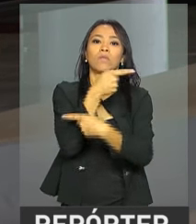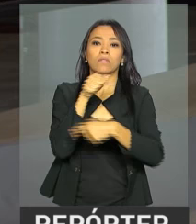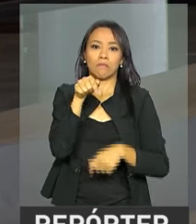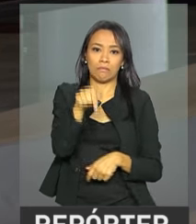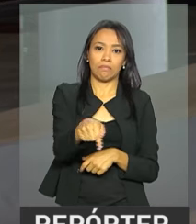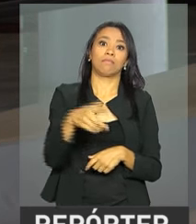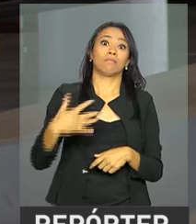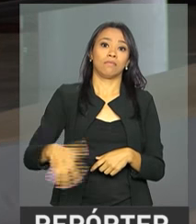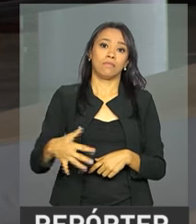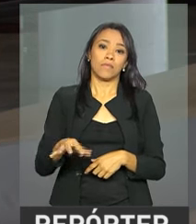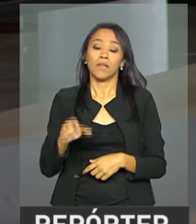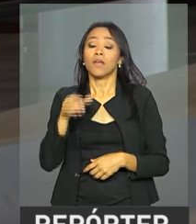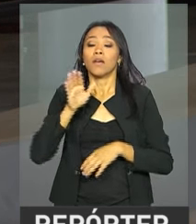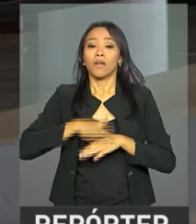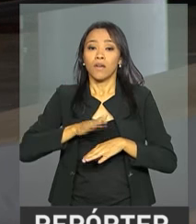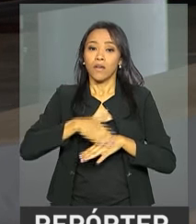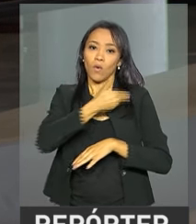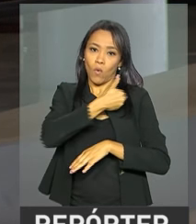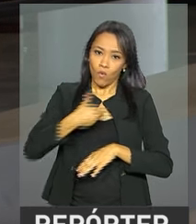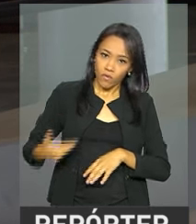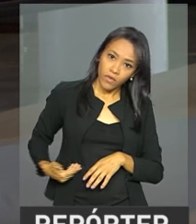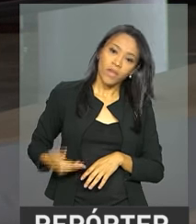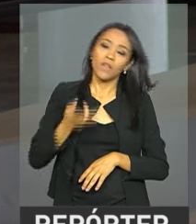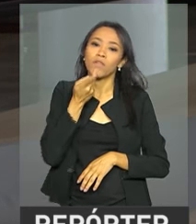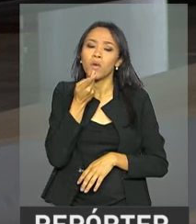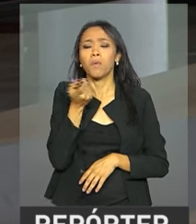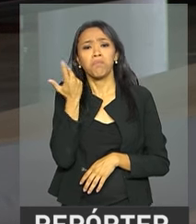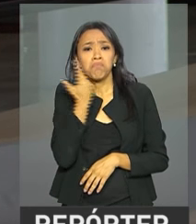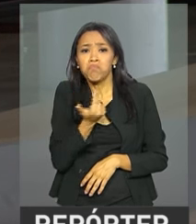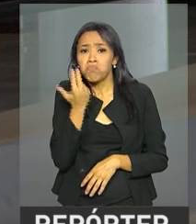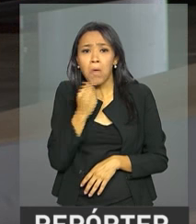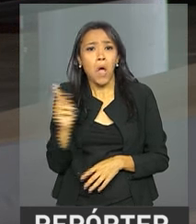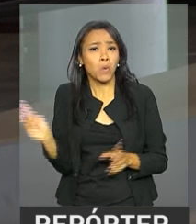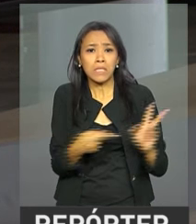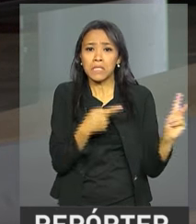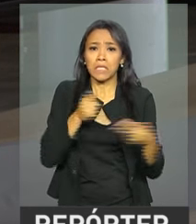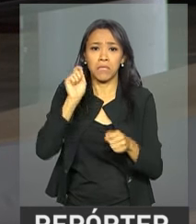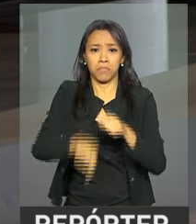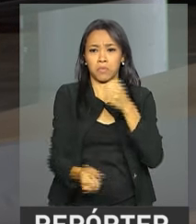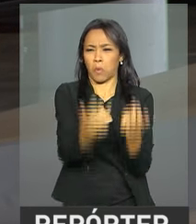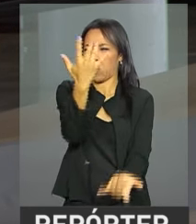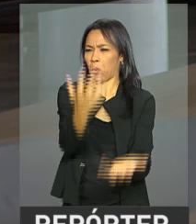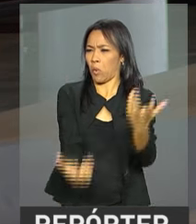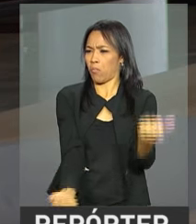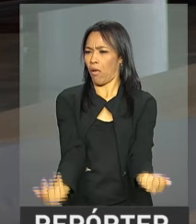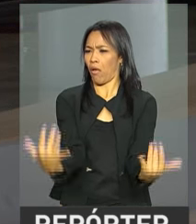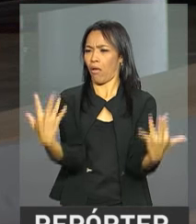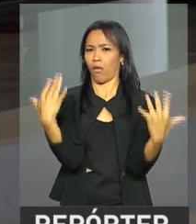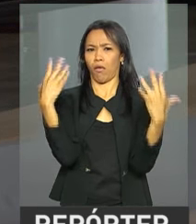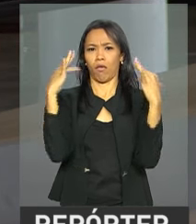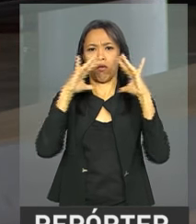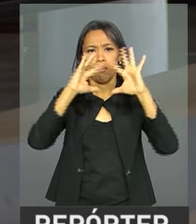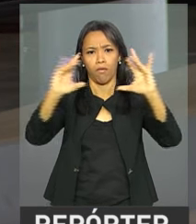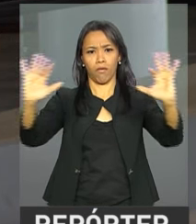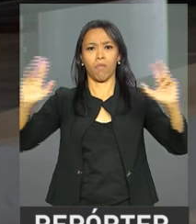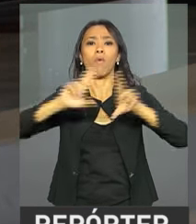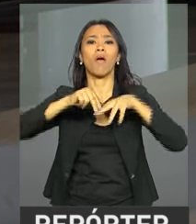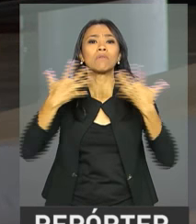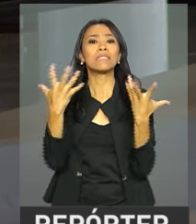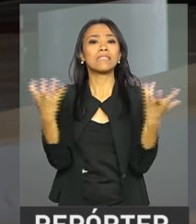acordo com o governo chileno os incêndios são comuns nessas duas regiões né durante a época de